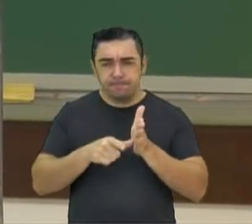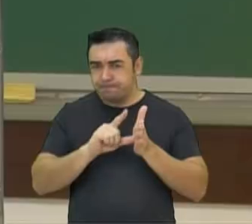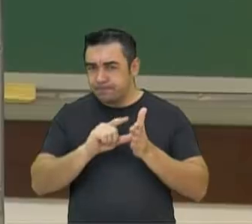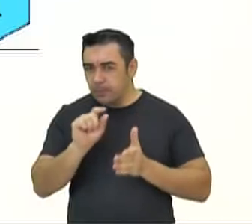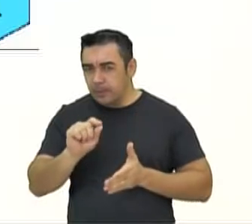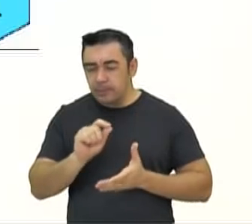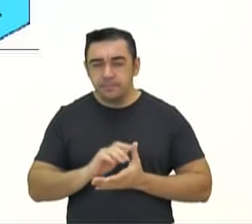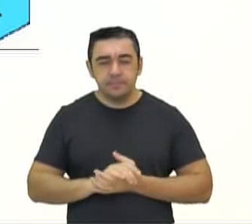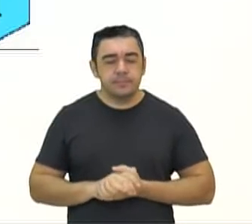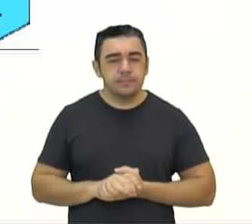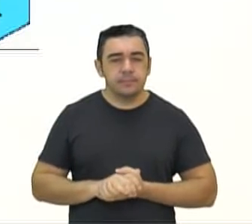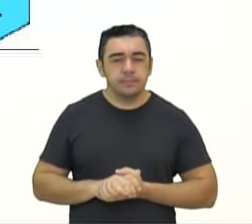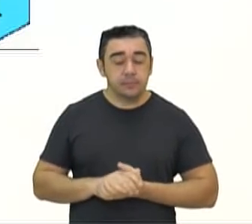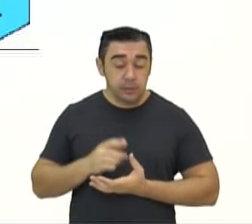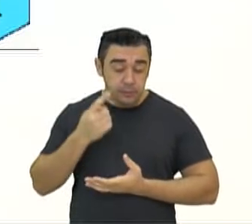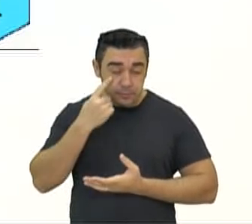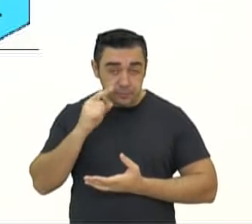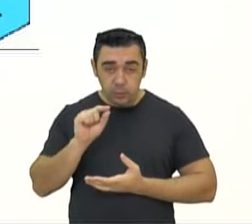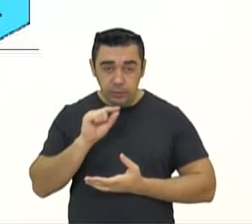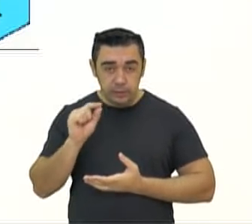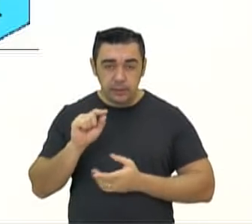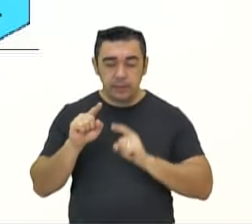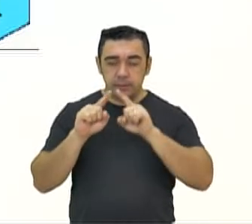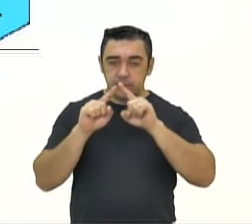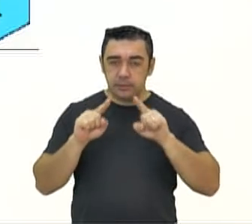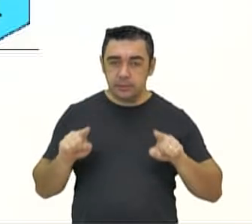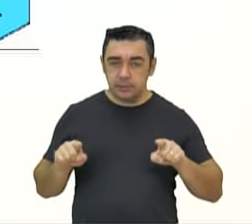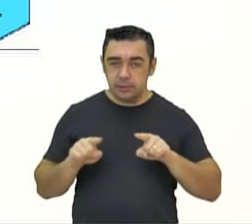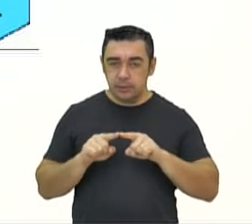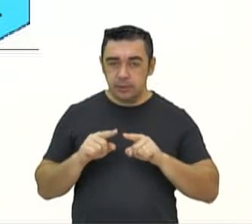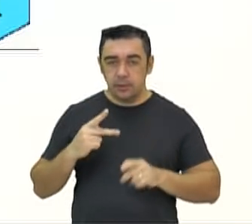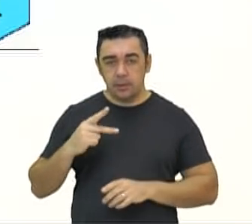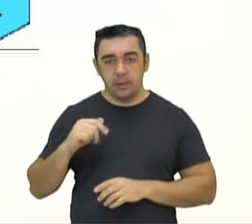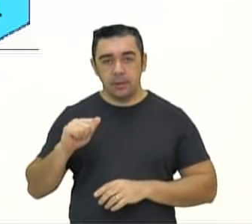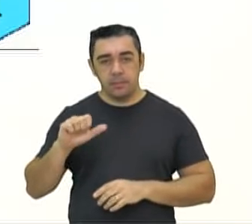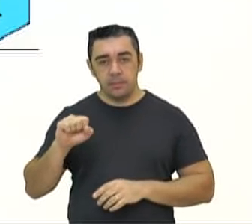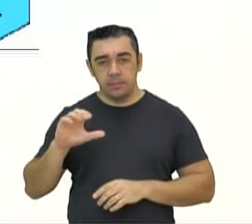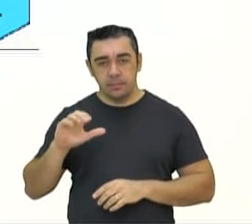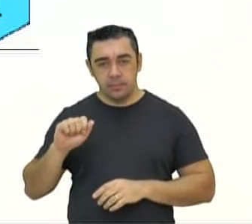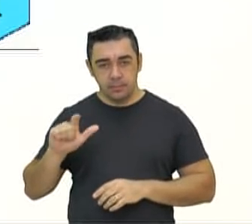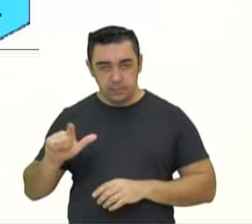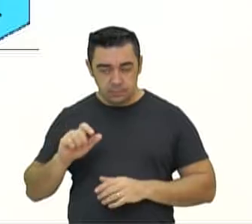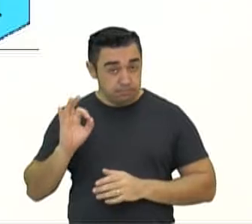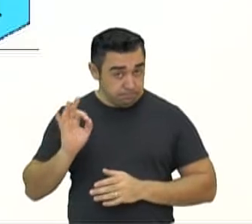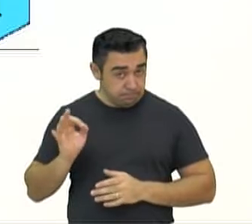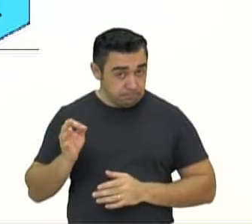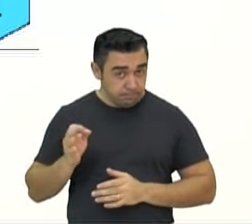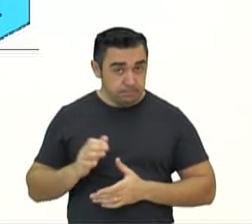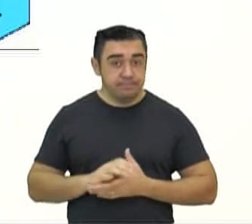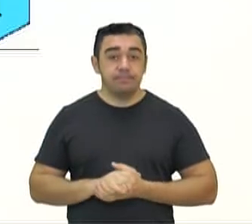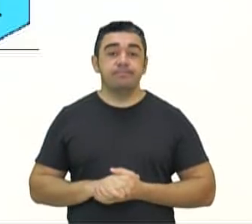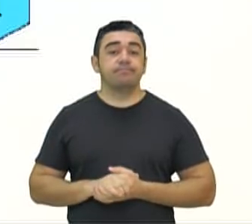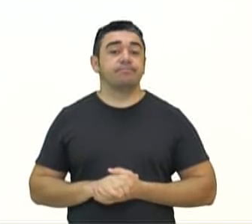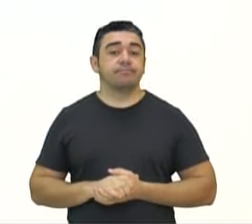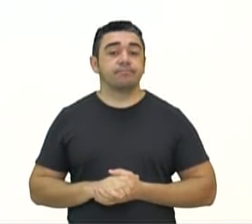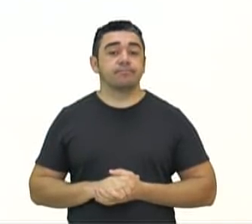anterior? Então, a gente resolveu problemas sobre o triângulo de Pascal, não é mesmo?